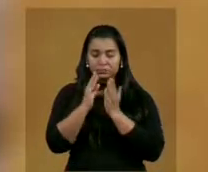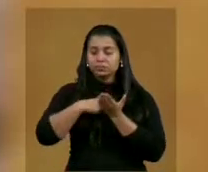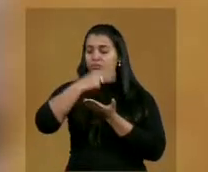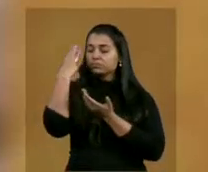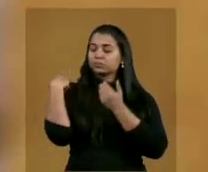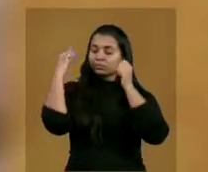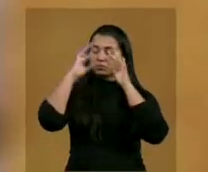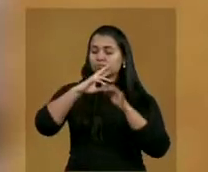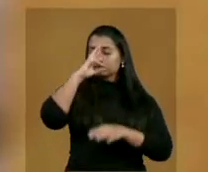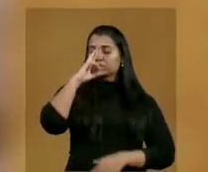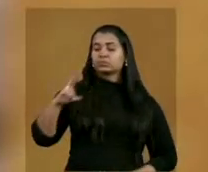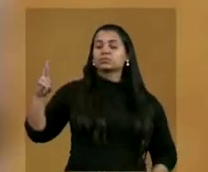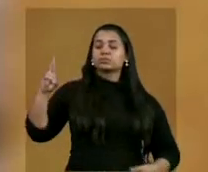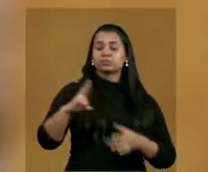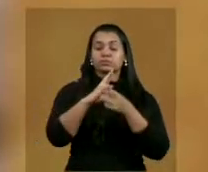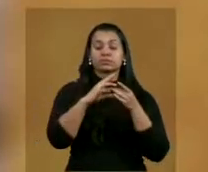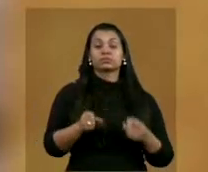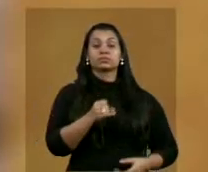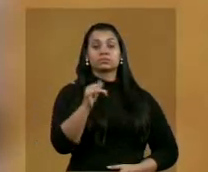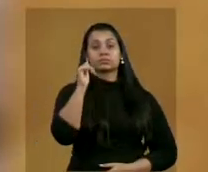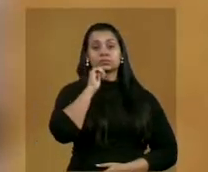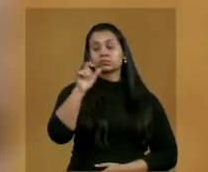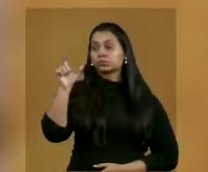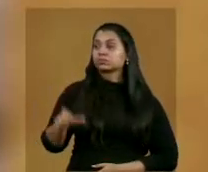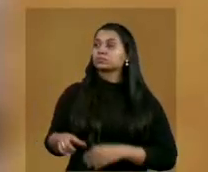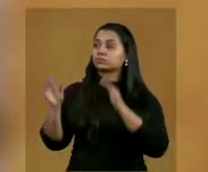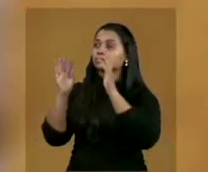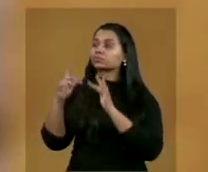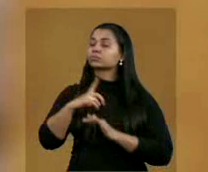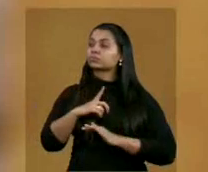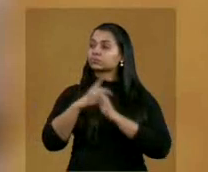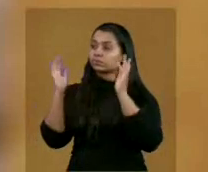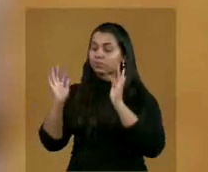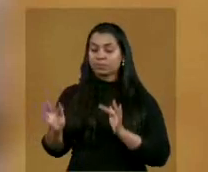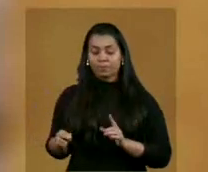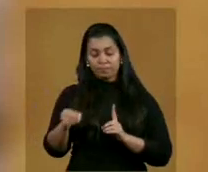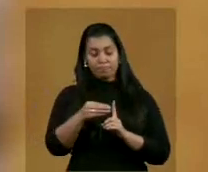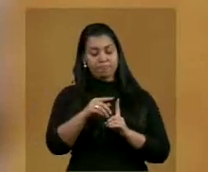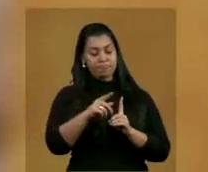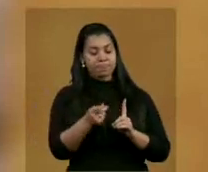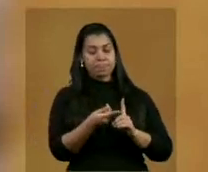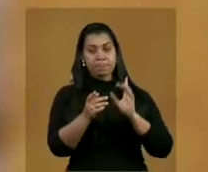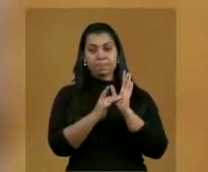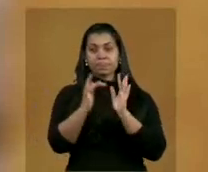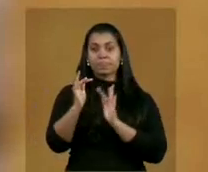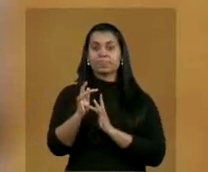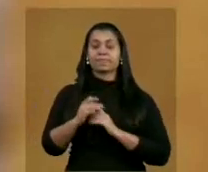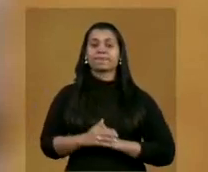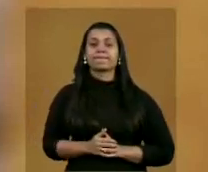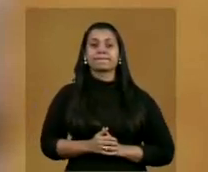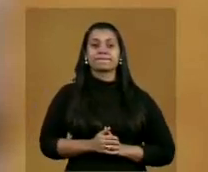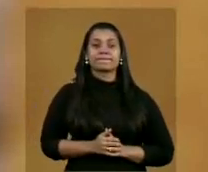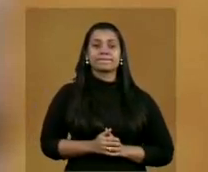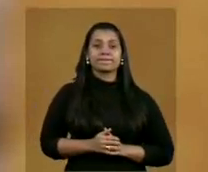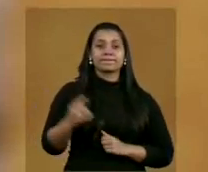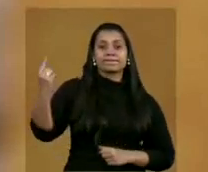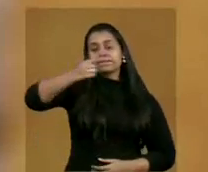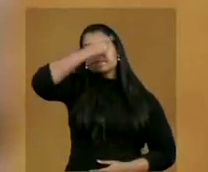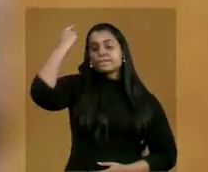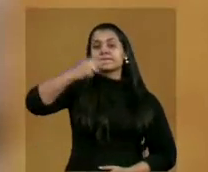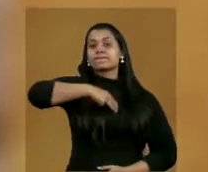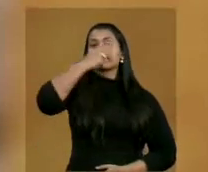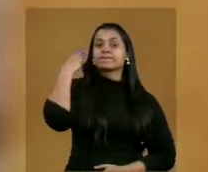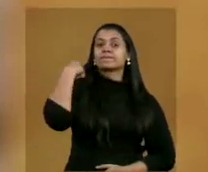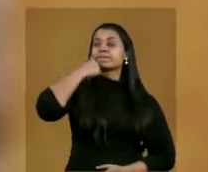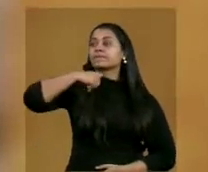Ave Maria, cheia de graça, o Senhor é convosco. Bendita sois vós entre as mulheres, e bendito é o fruto do vosso ventre, Jesus.